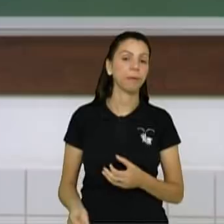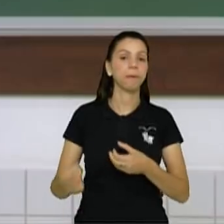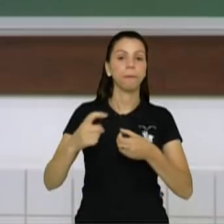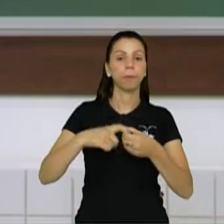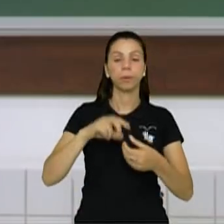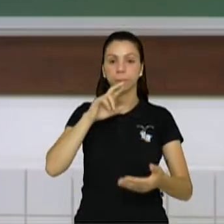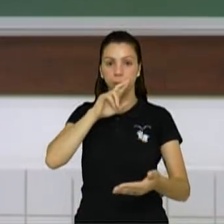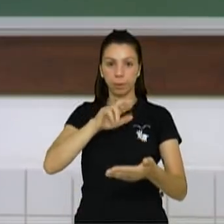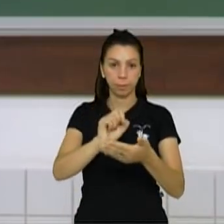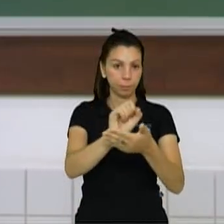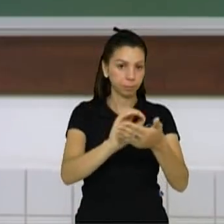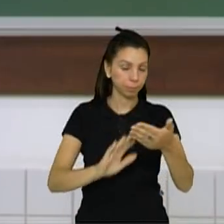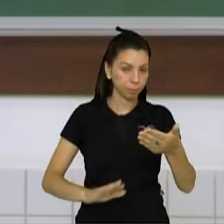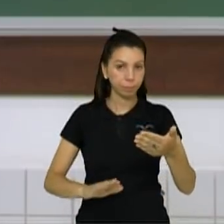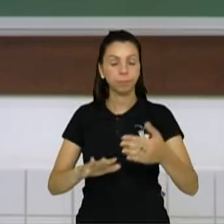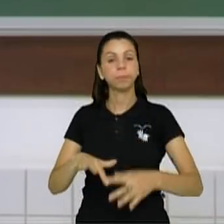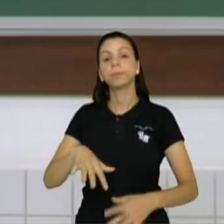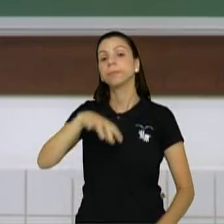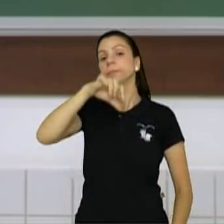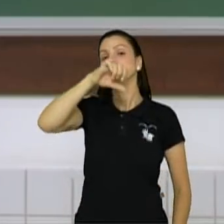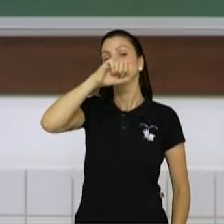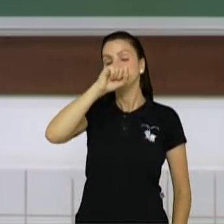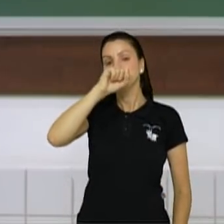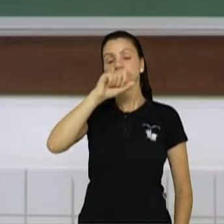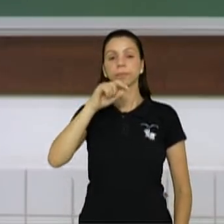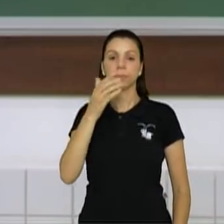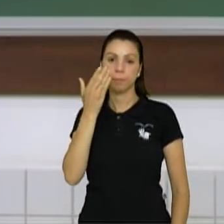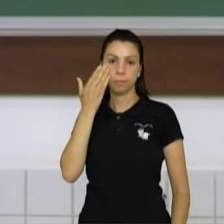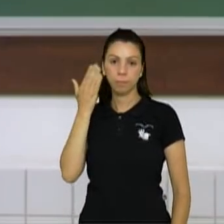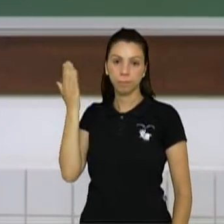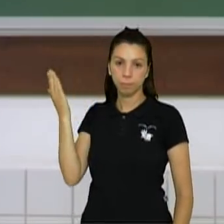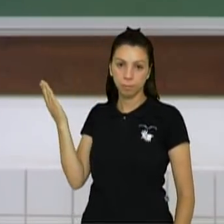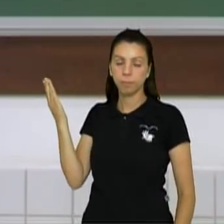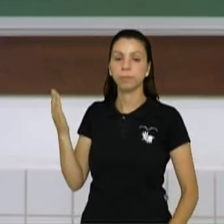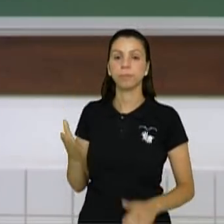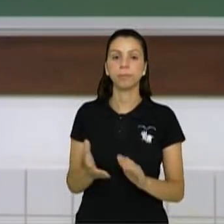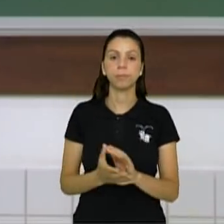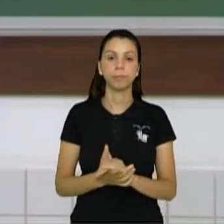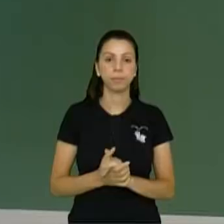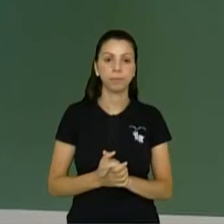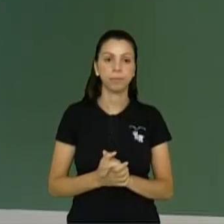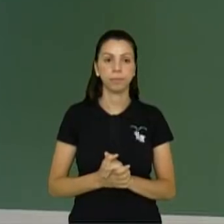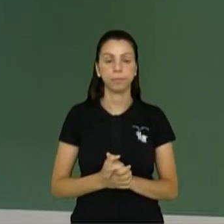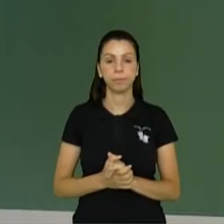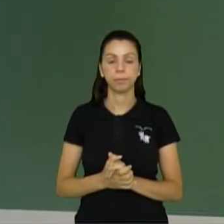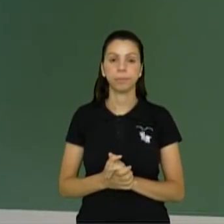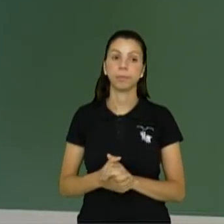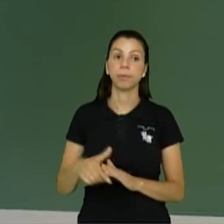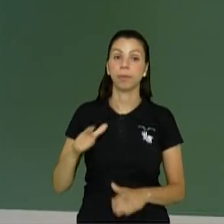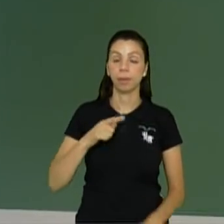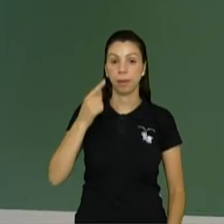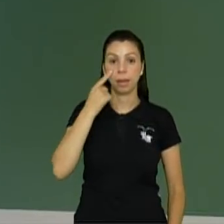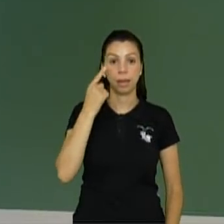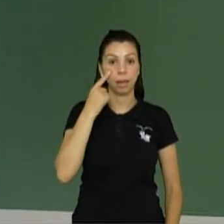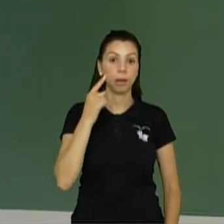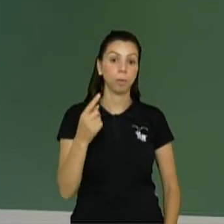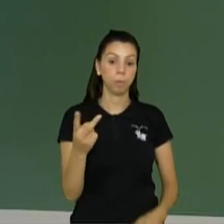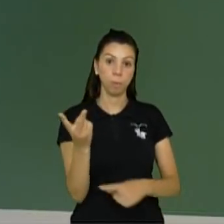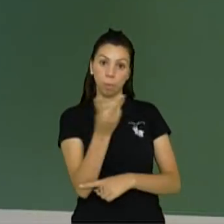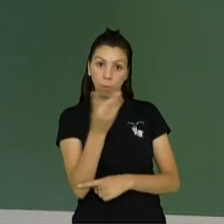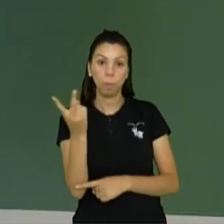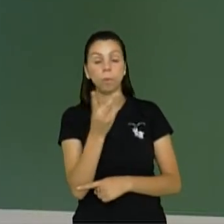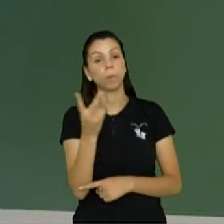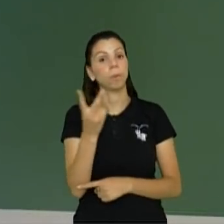voltamos com a resolução sobre a respiração dos artrópodes. Lá naquela imagem que eu te mostrei, nós tínhamos um crustáceo e